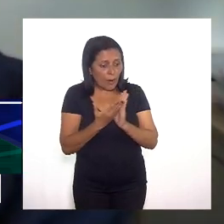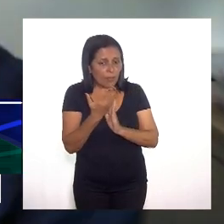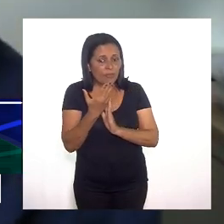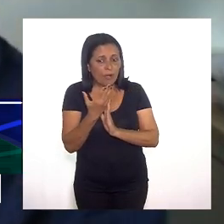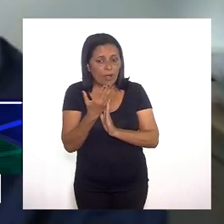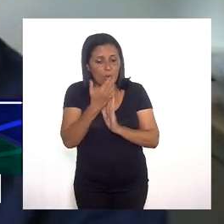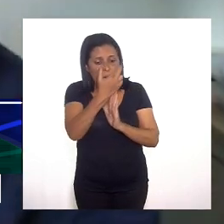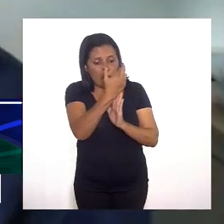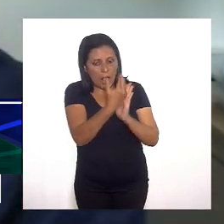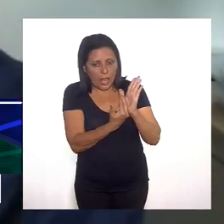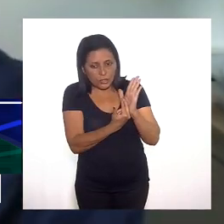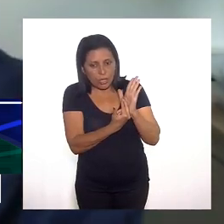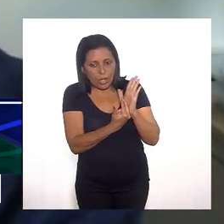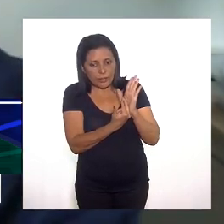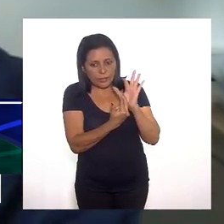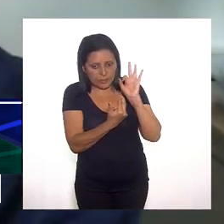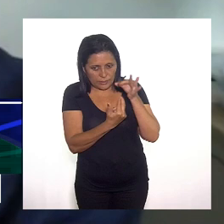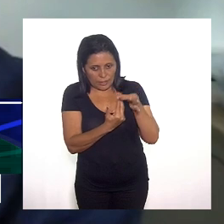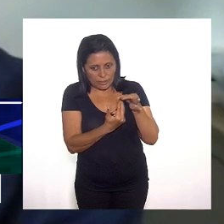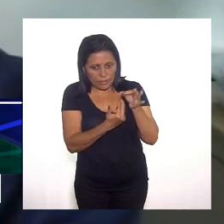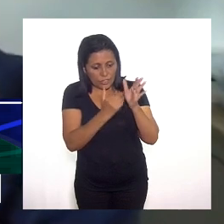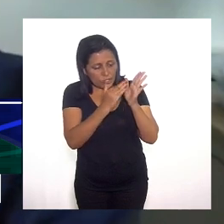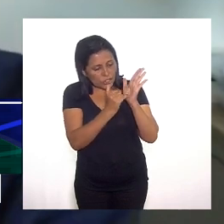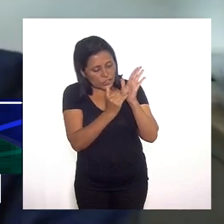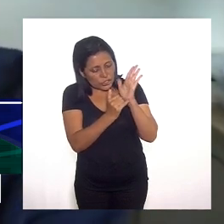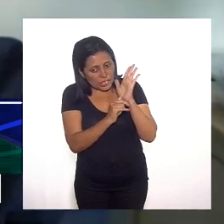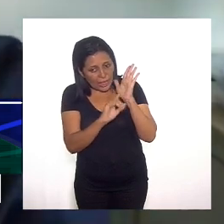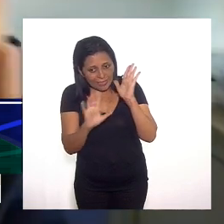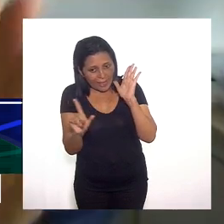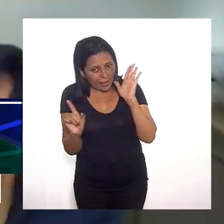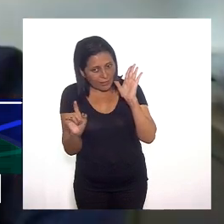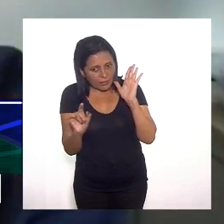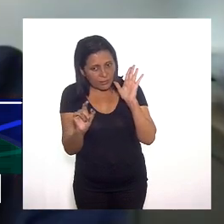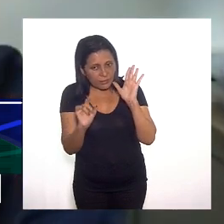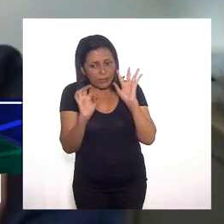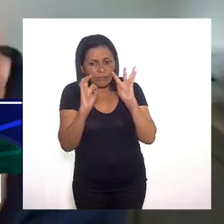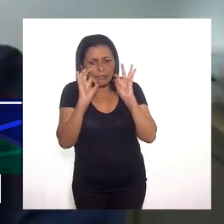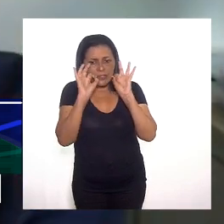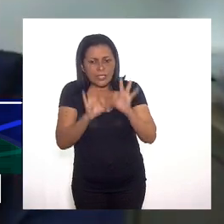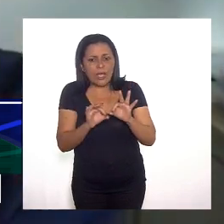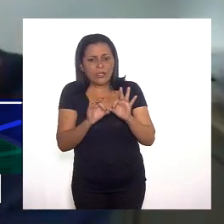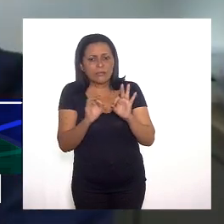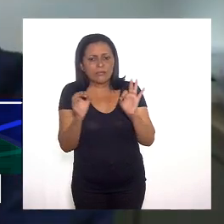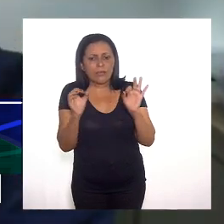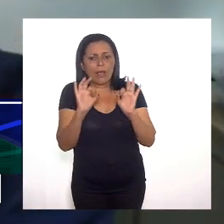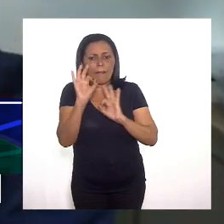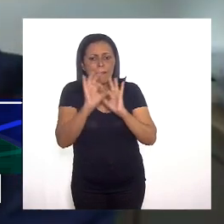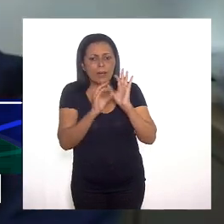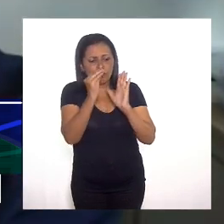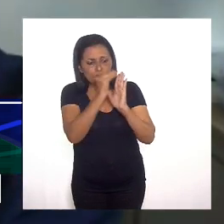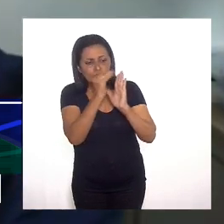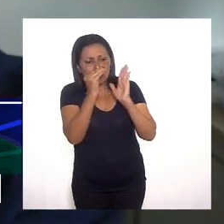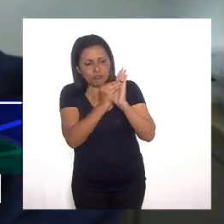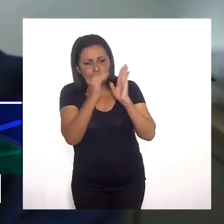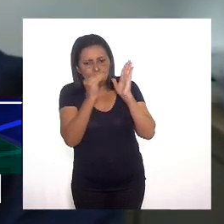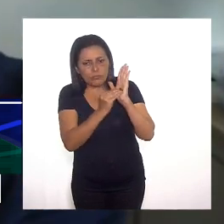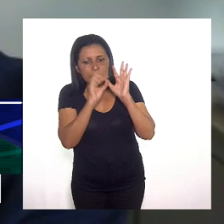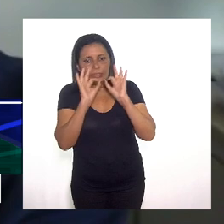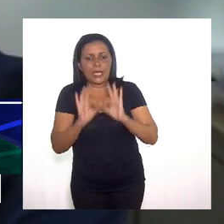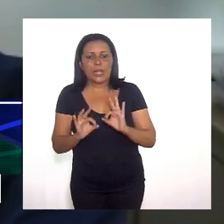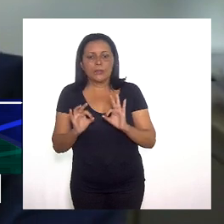O relatório, eu não quero tirar nada do relatório, ele está bem feito. Então, eu estou destacando, eu